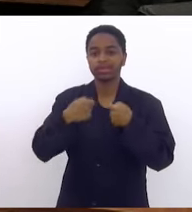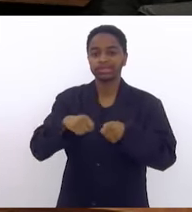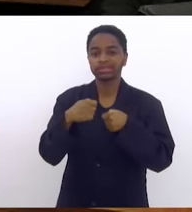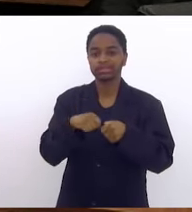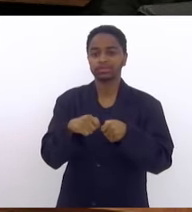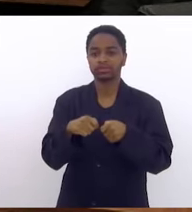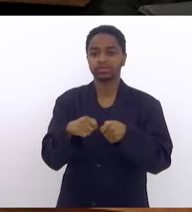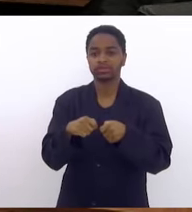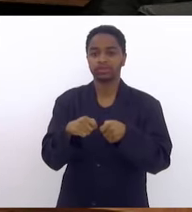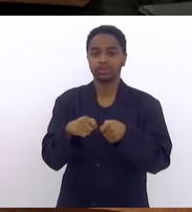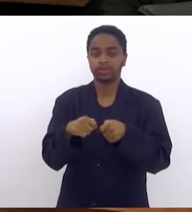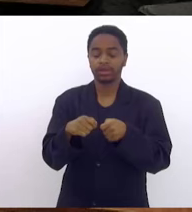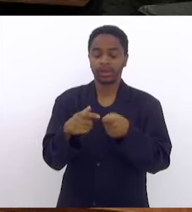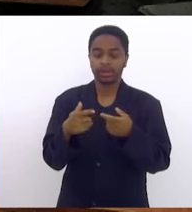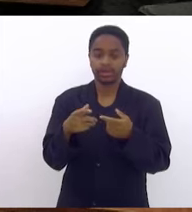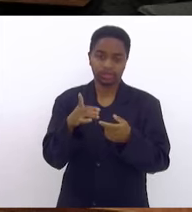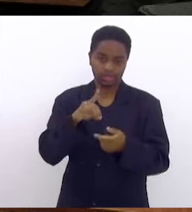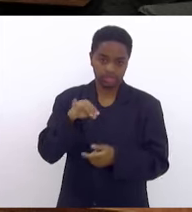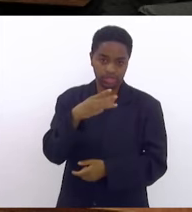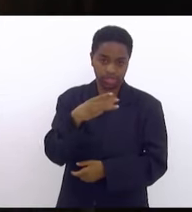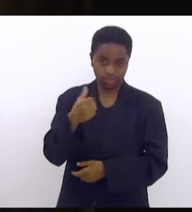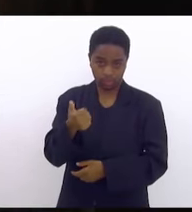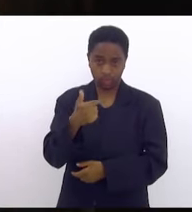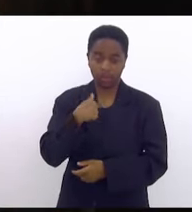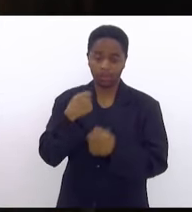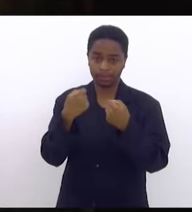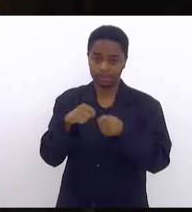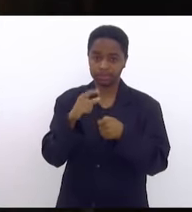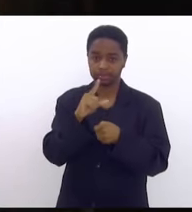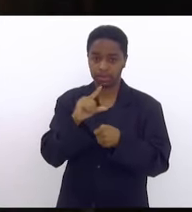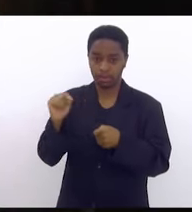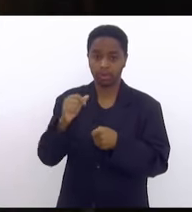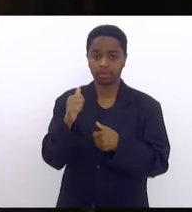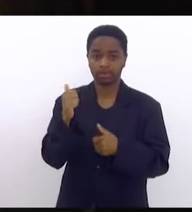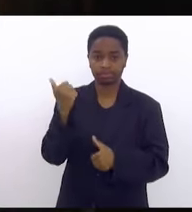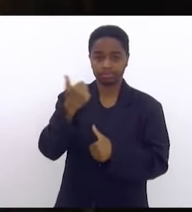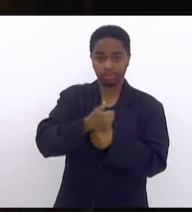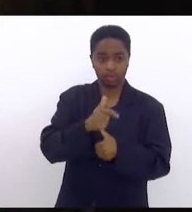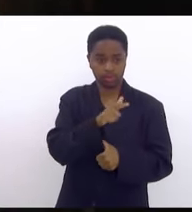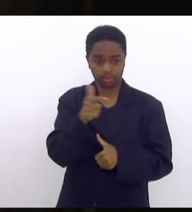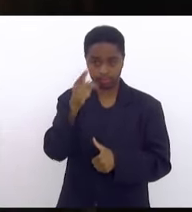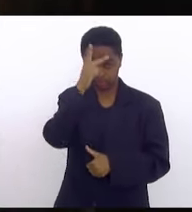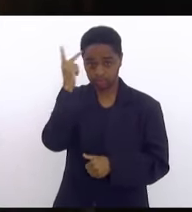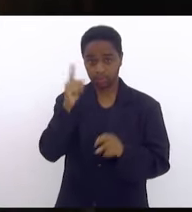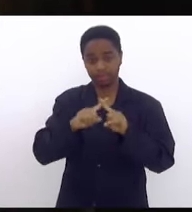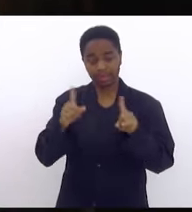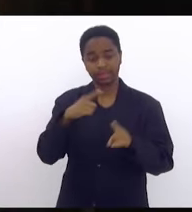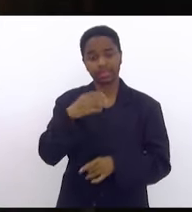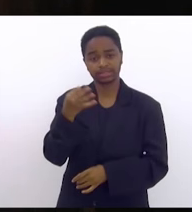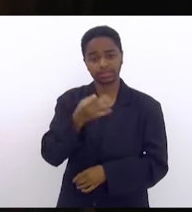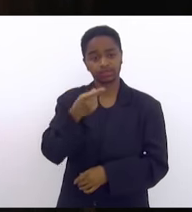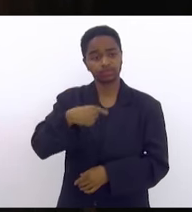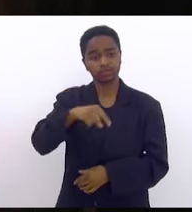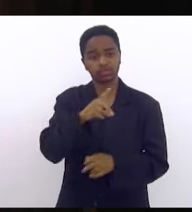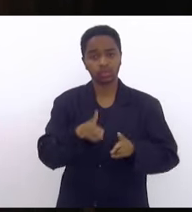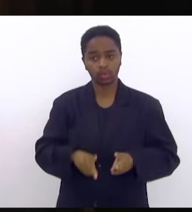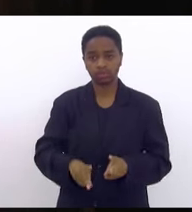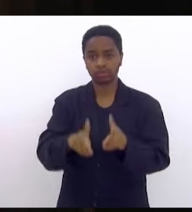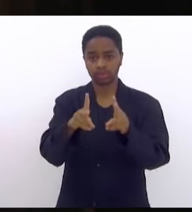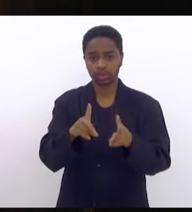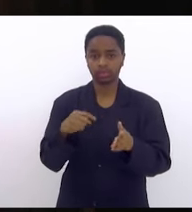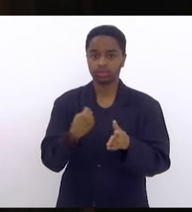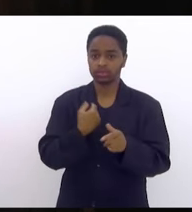mundo sabe, dia 31 de março eu tenho que passar o cajado para outra pessoa, mas com certeza vocês vão dar continuidade ao trabalho que